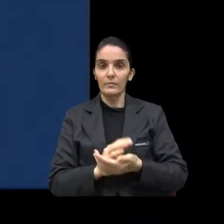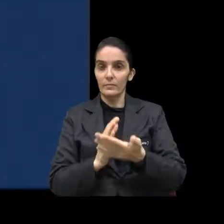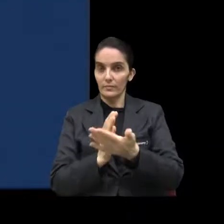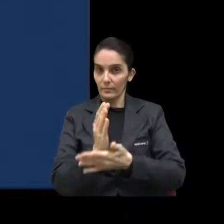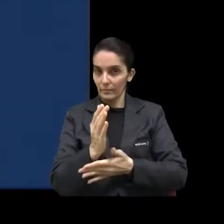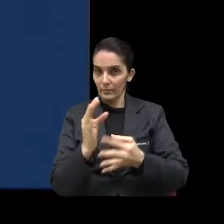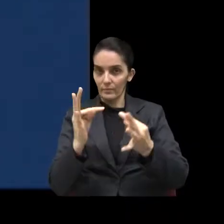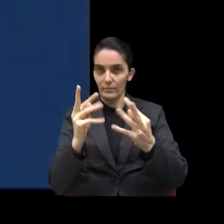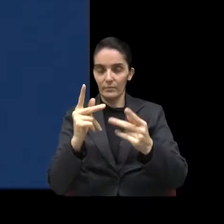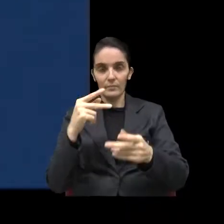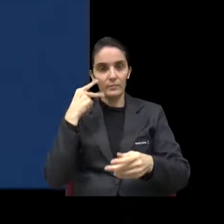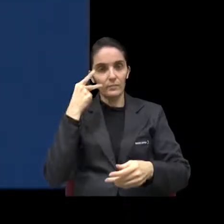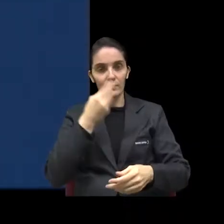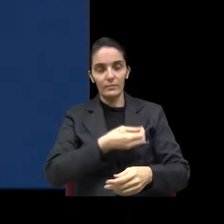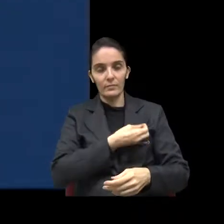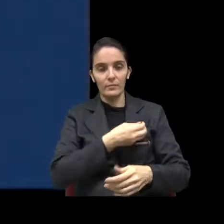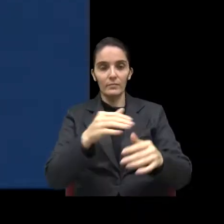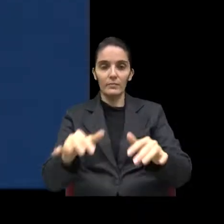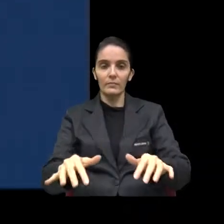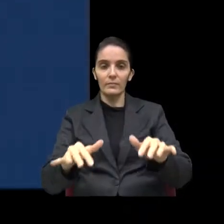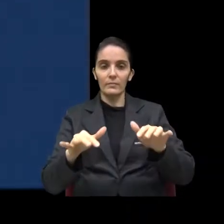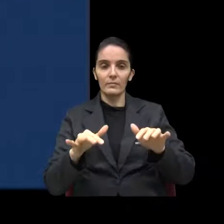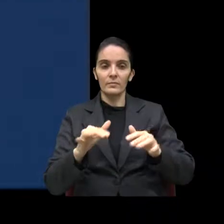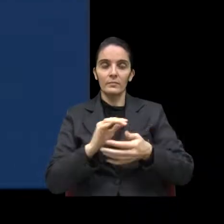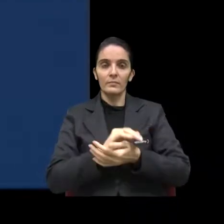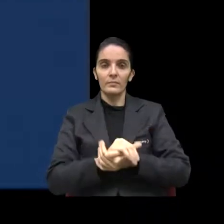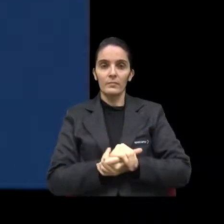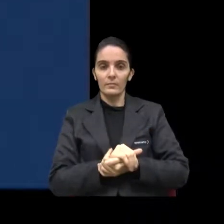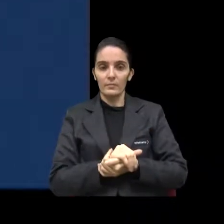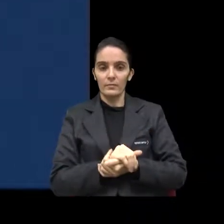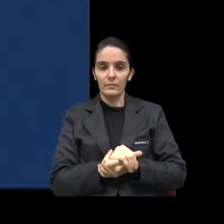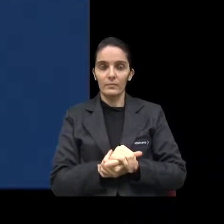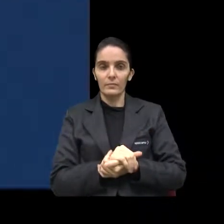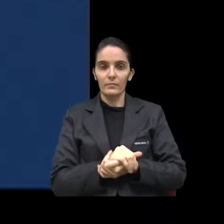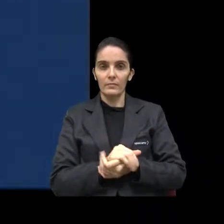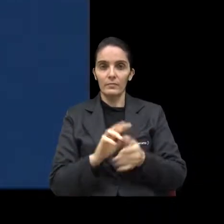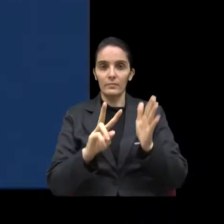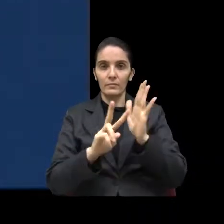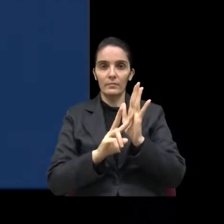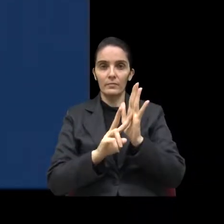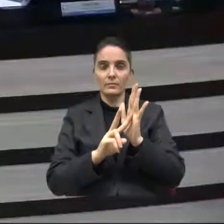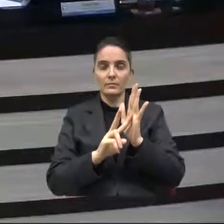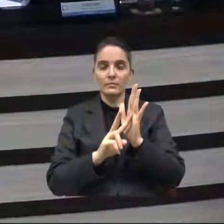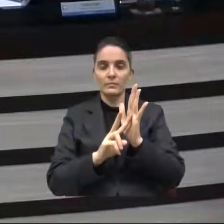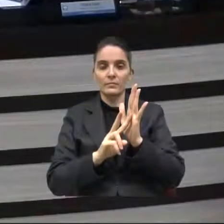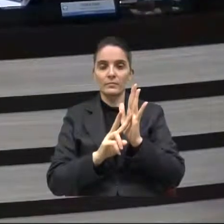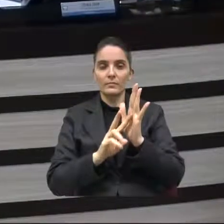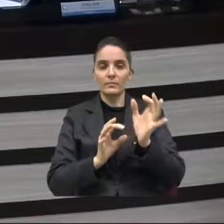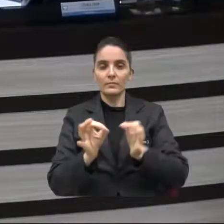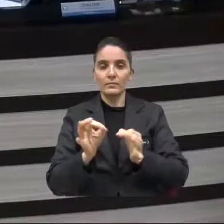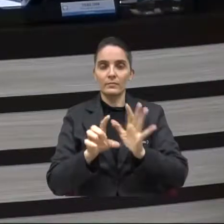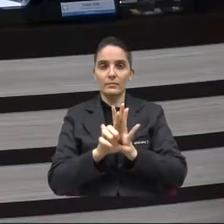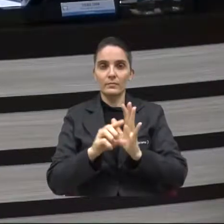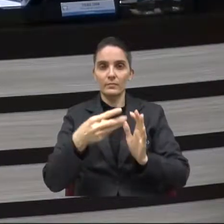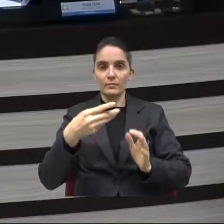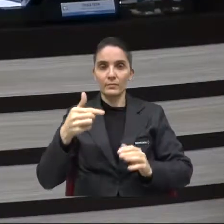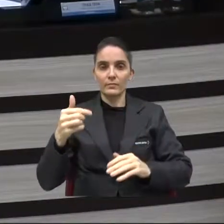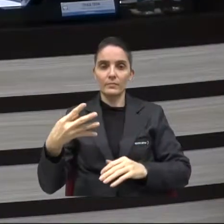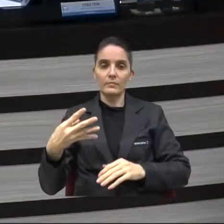aprovada por todos os vereadores presentes no plenário. Item 2 da pauta, projeto de lei